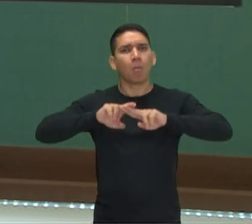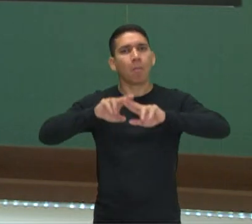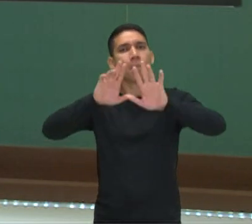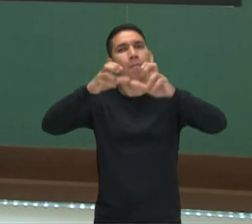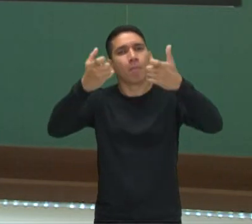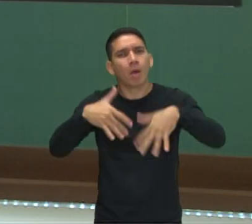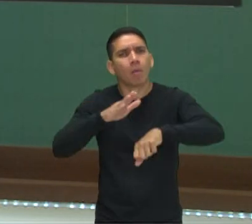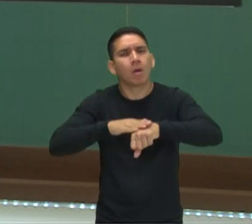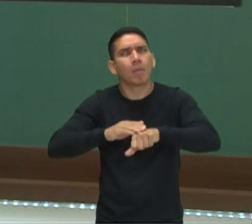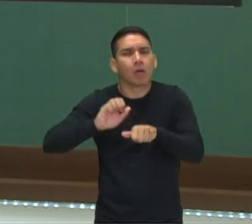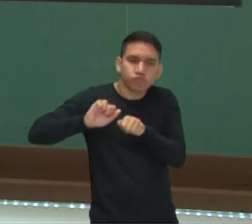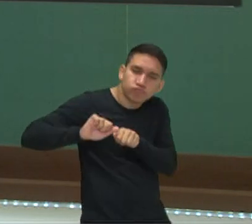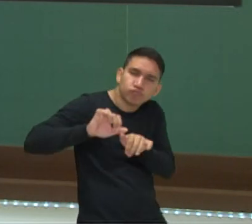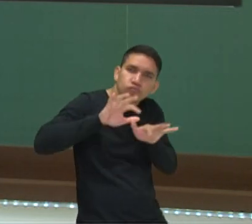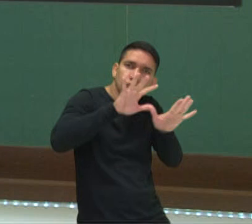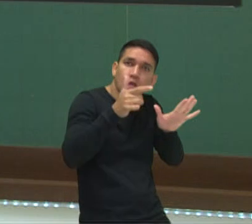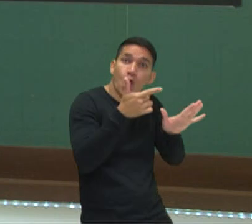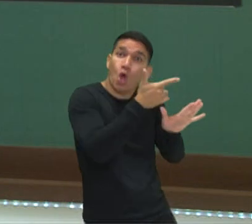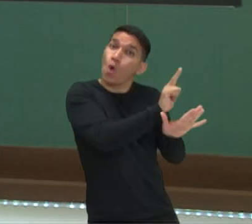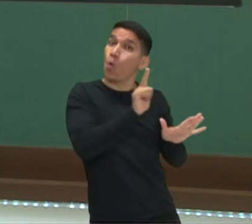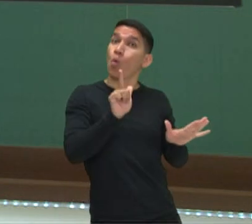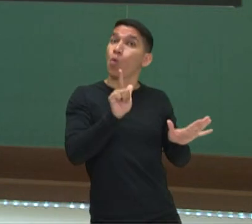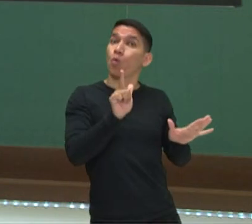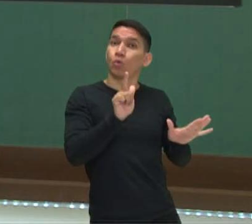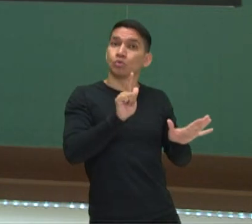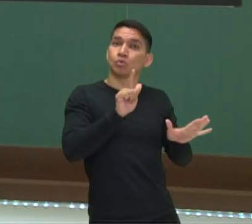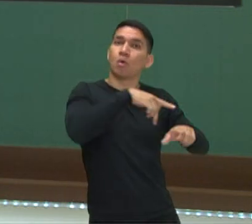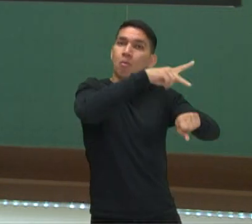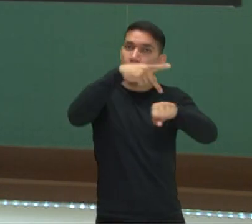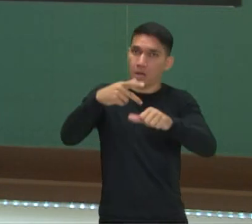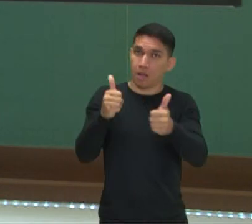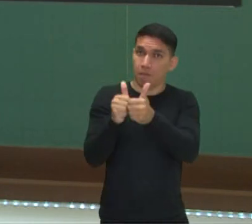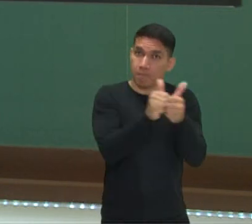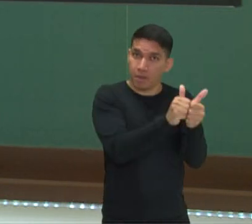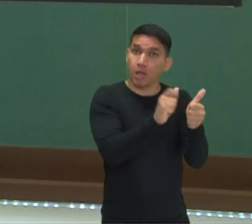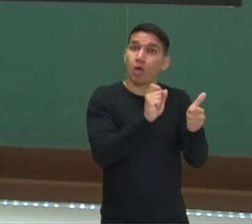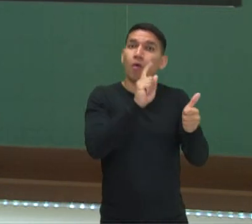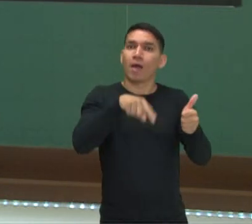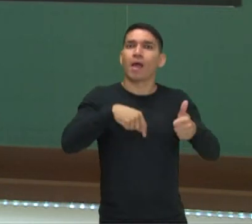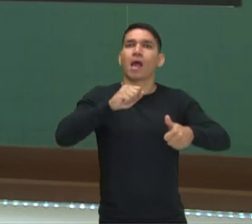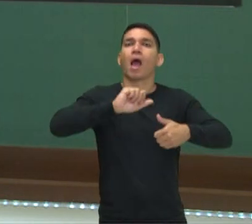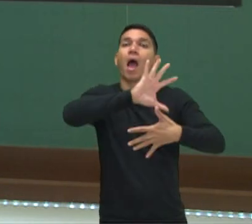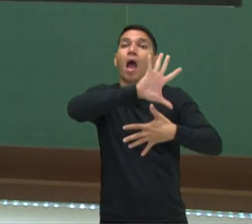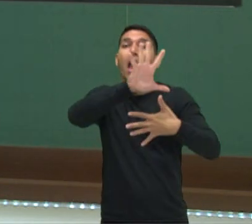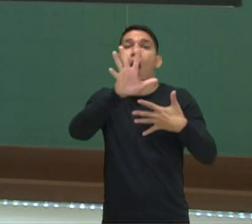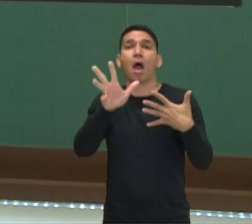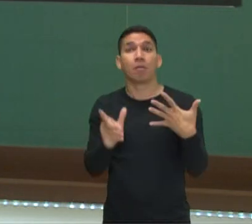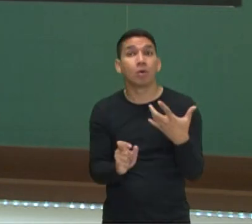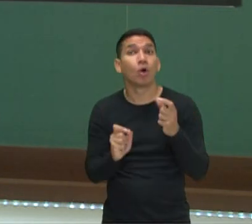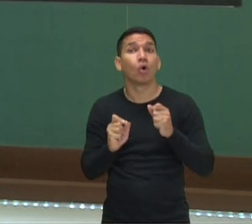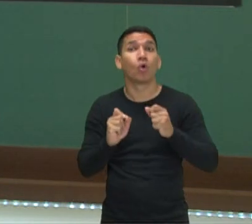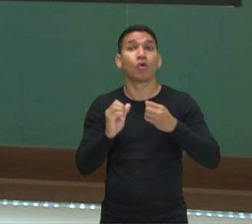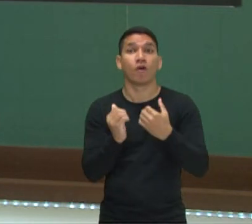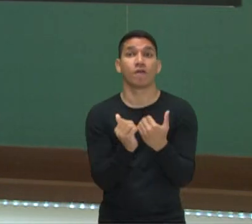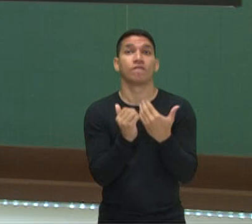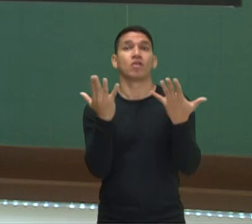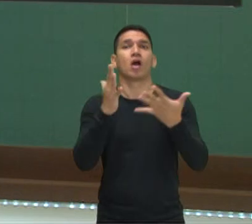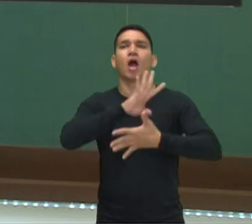se expande para vários países vizinhos, eu vou chamar ela de Amazônia Internacional